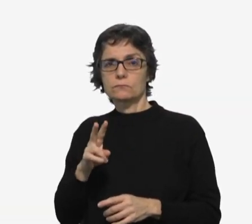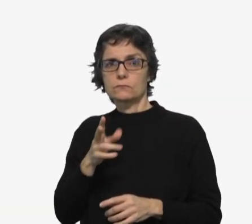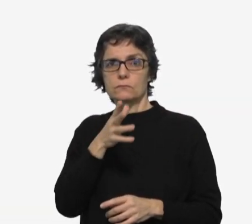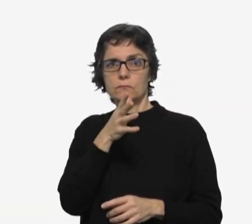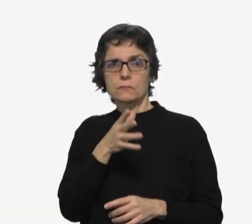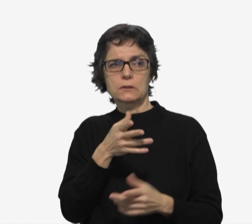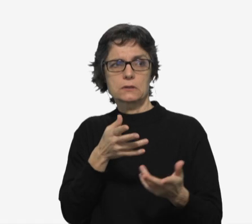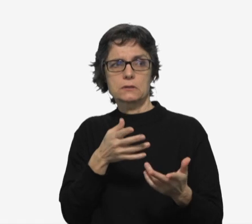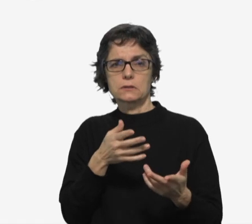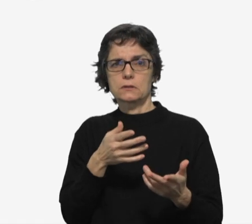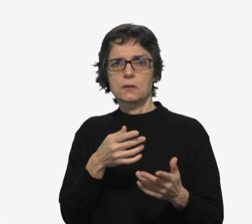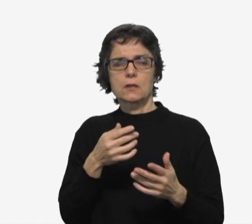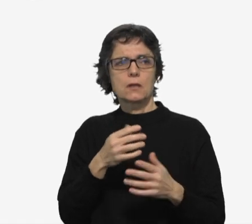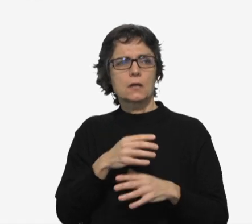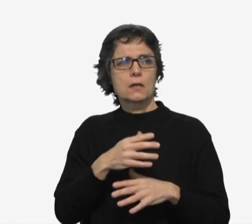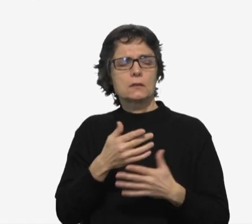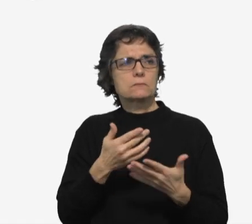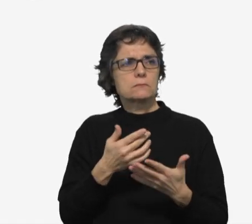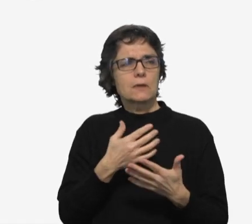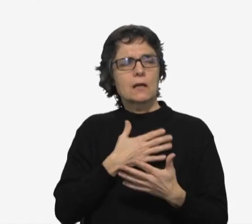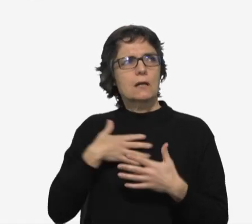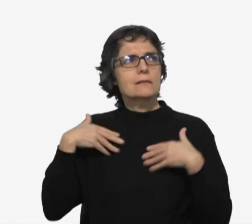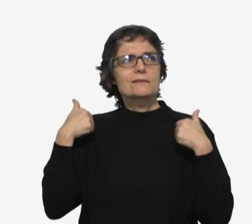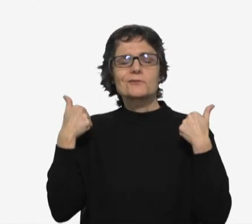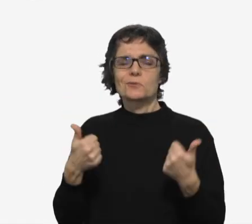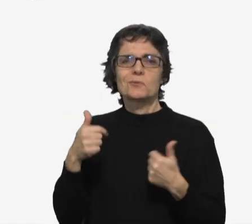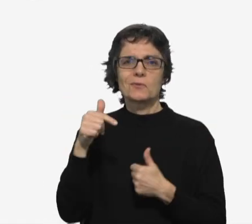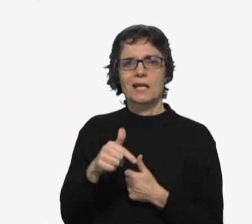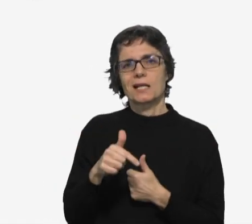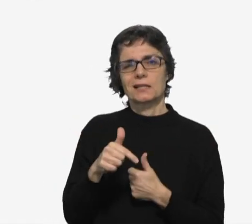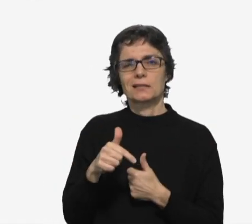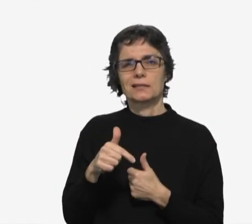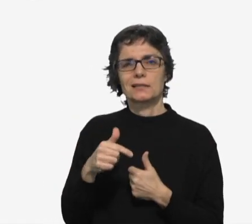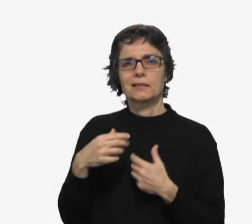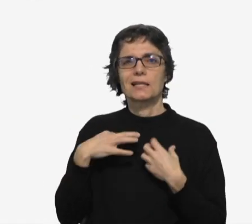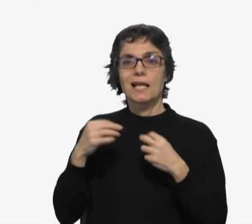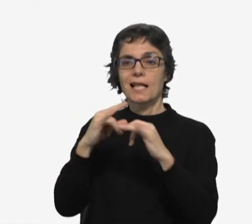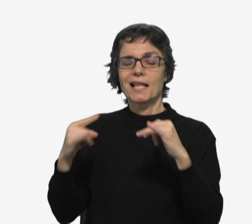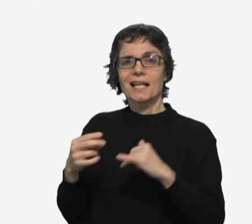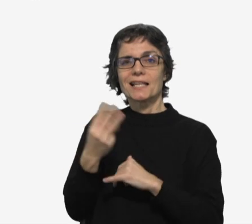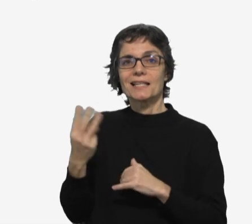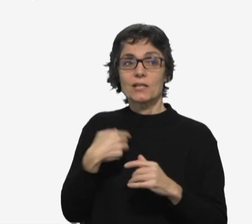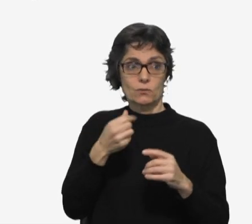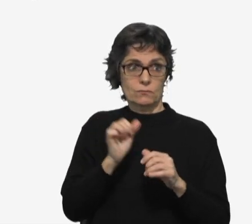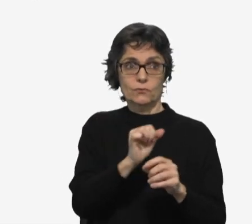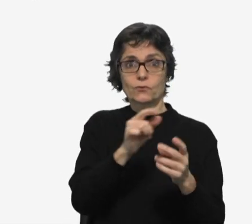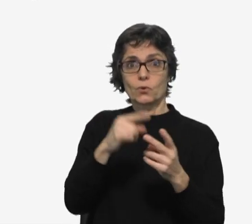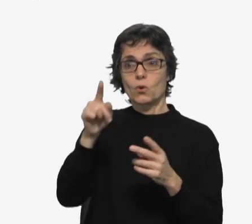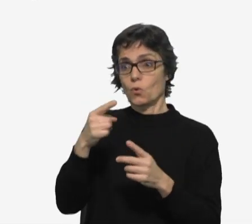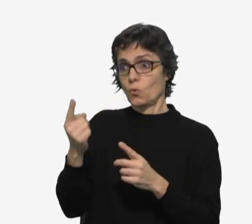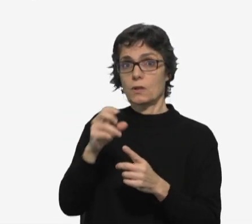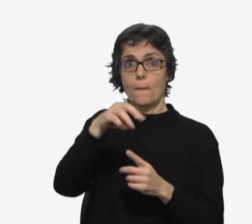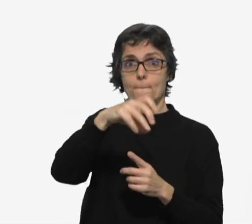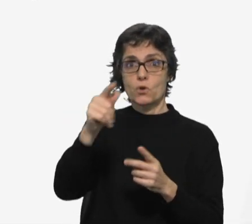Jesus: Mestre, como é bom estarmos aqui. Façamos 3 tendas, uma para ti, outra para